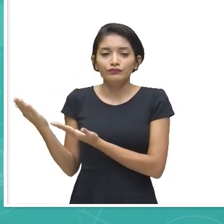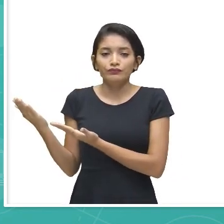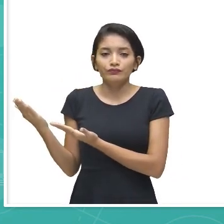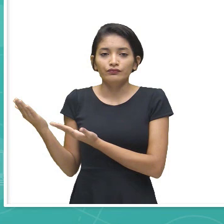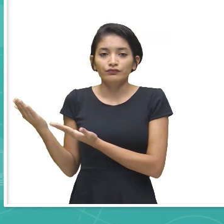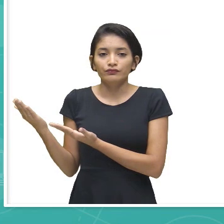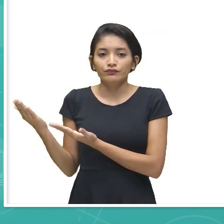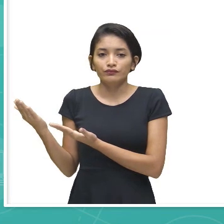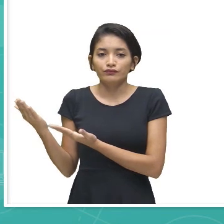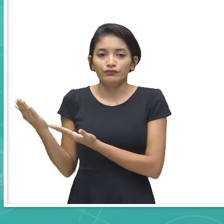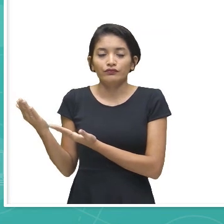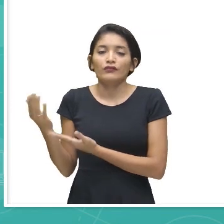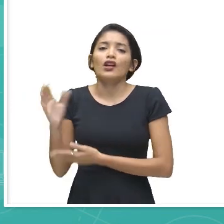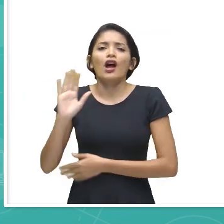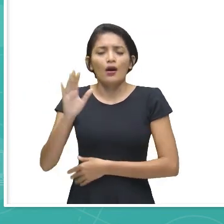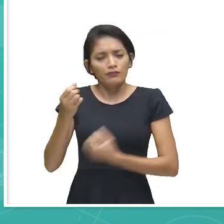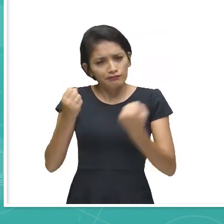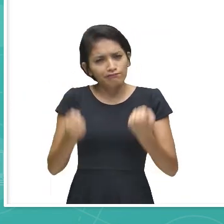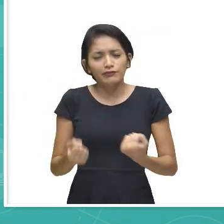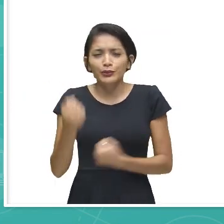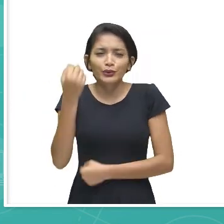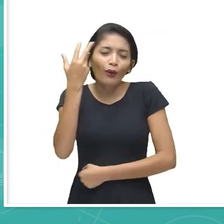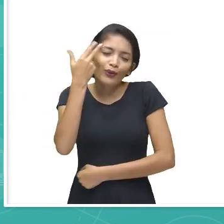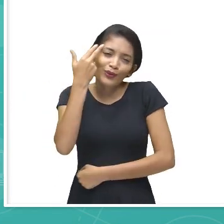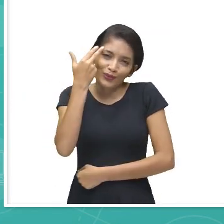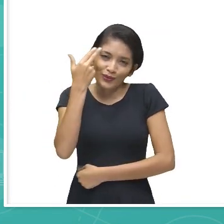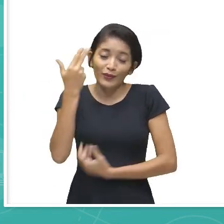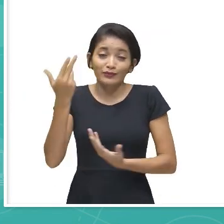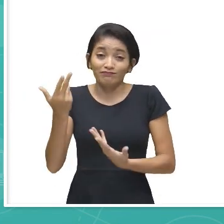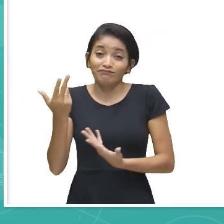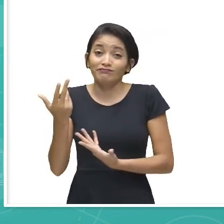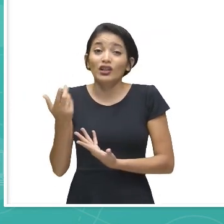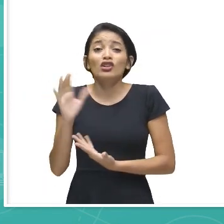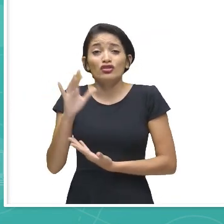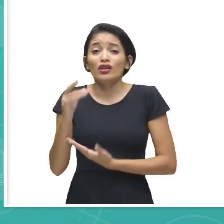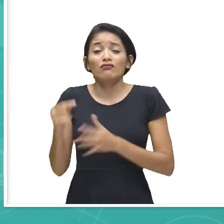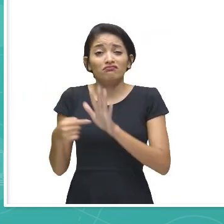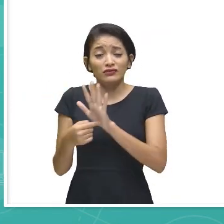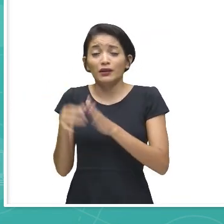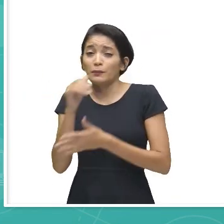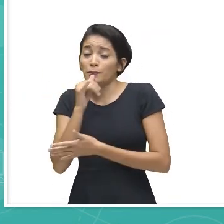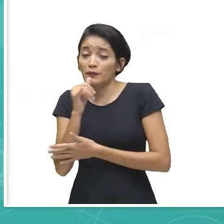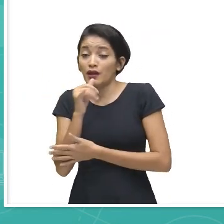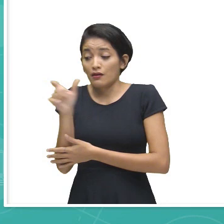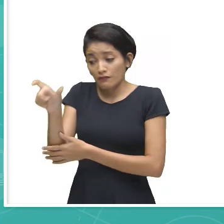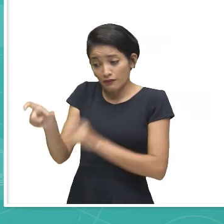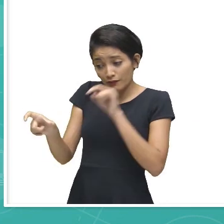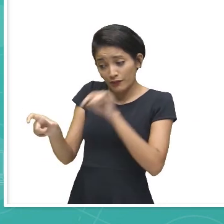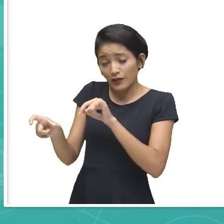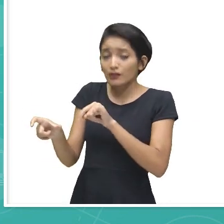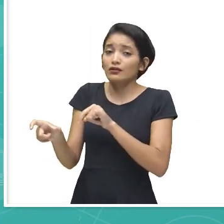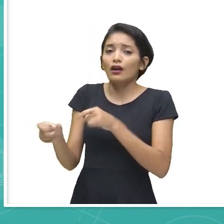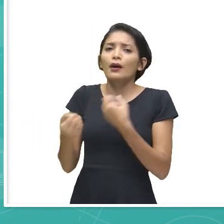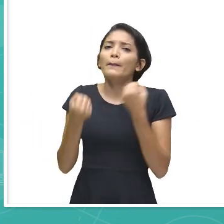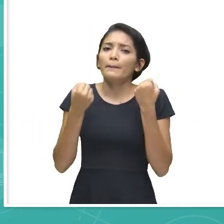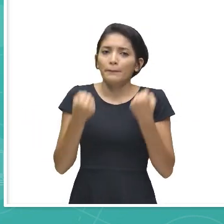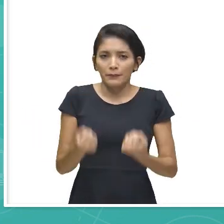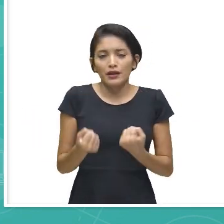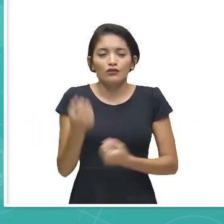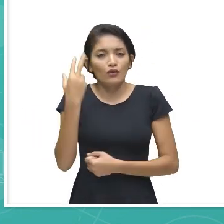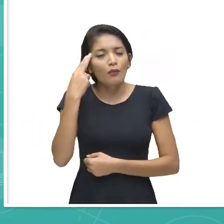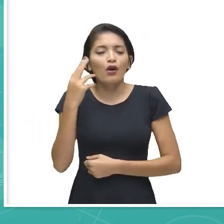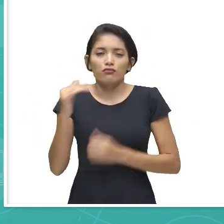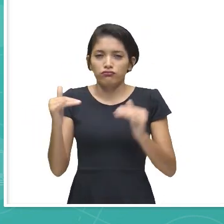no peso normal, tá? Então, esse exemplo que eu dei para vocês, a pessoa está aí de acordo